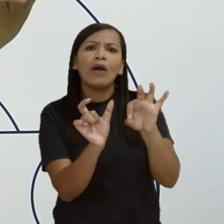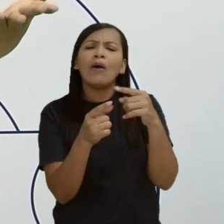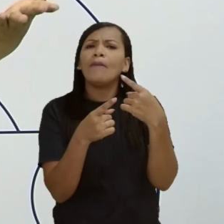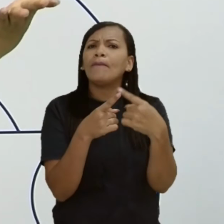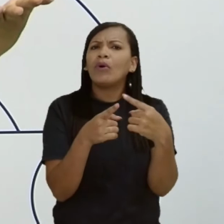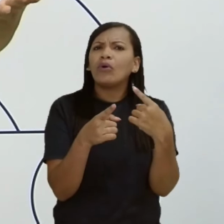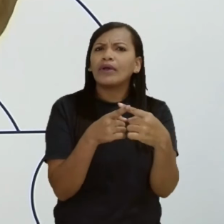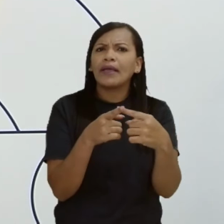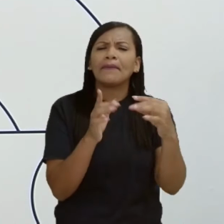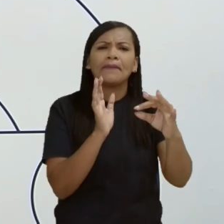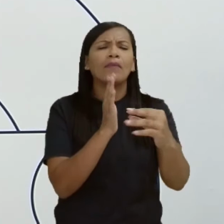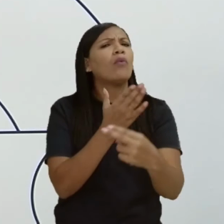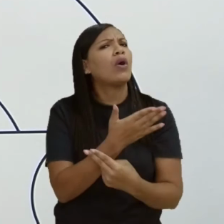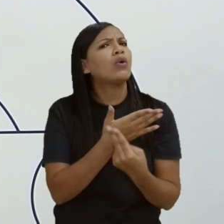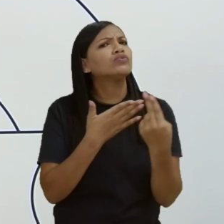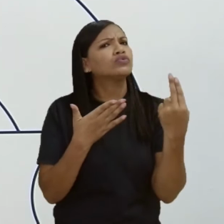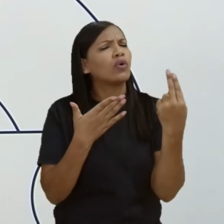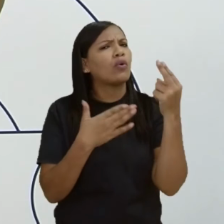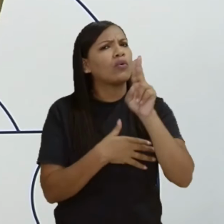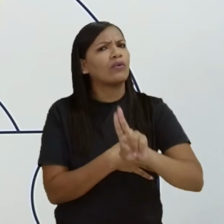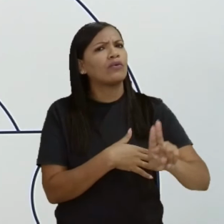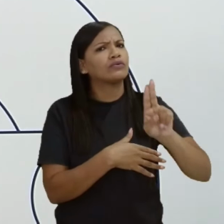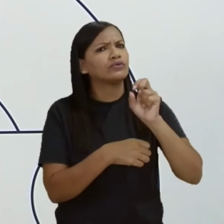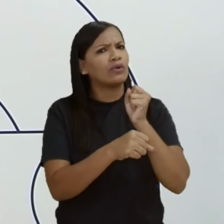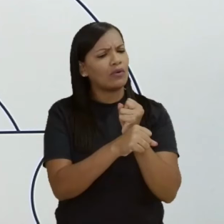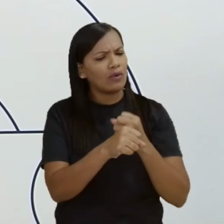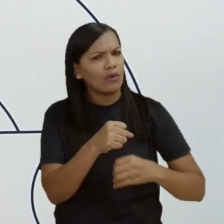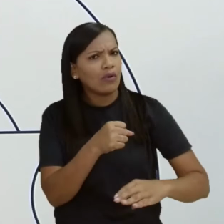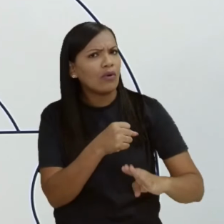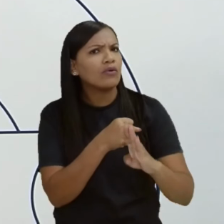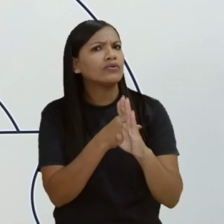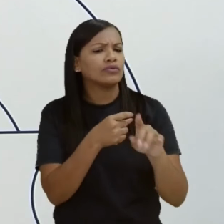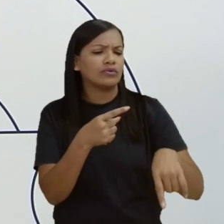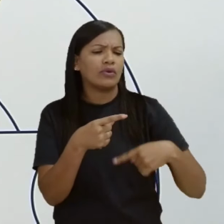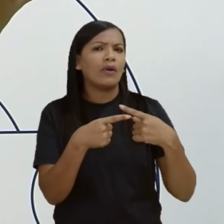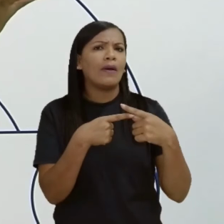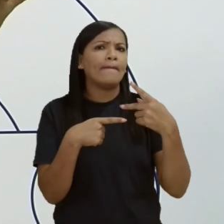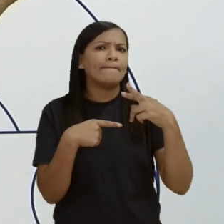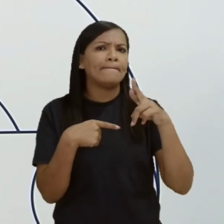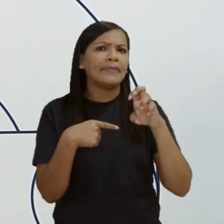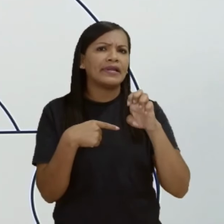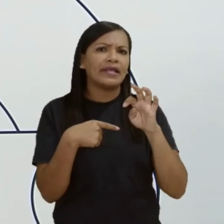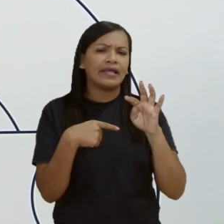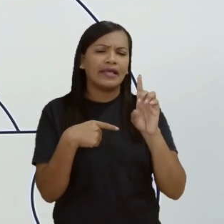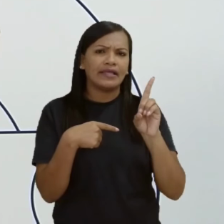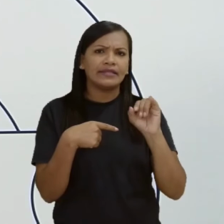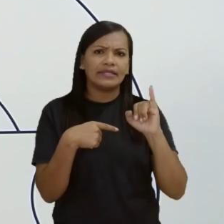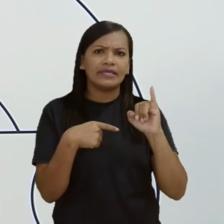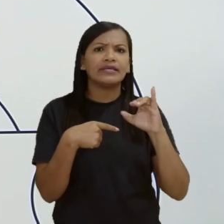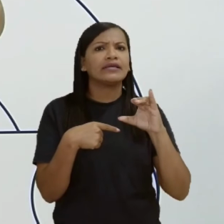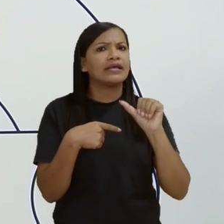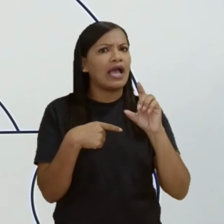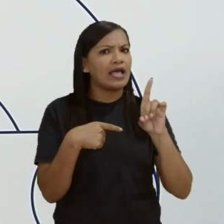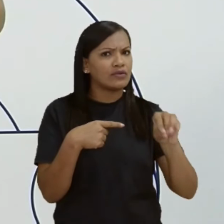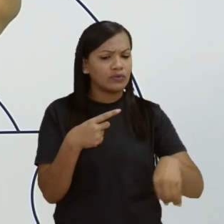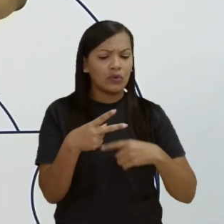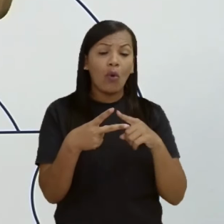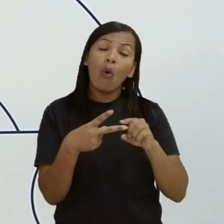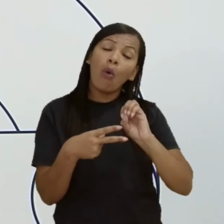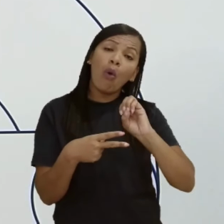um substantivo e ele está funcionando como predicado, como sujeito. É isso, tudo